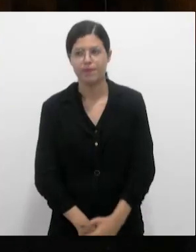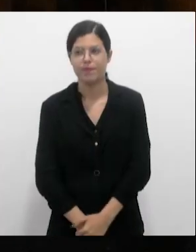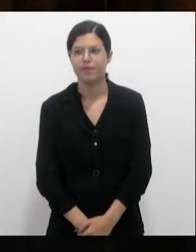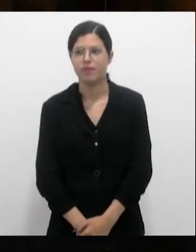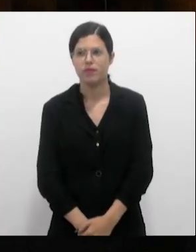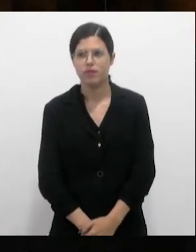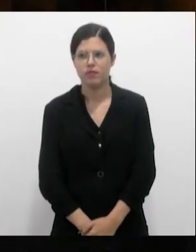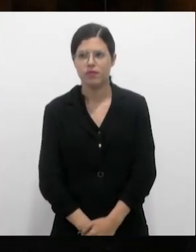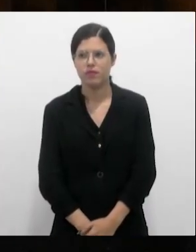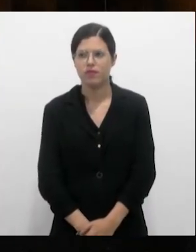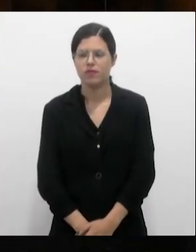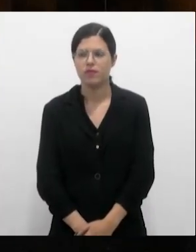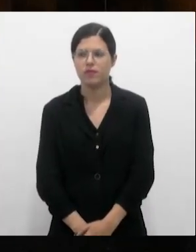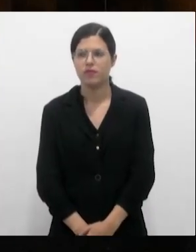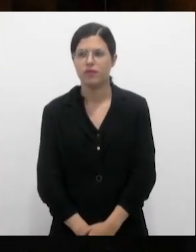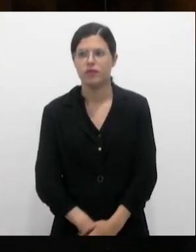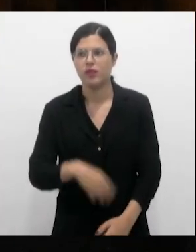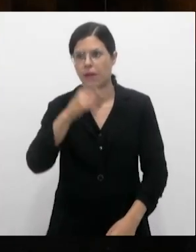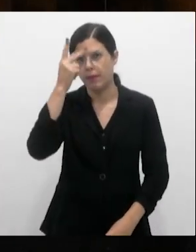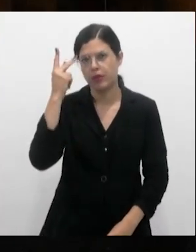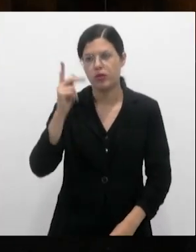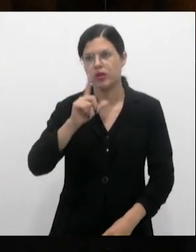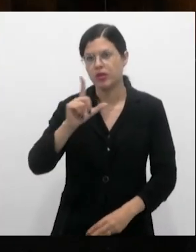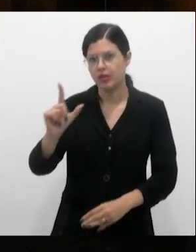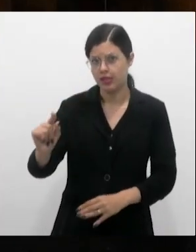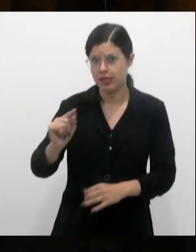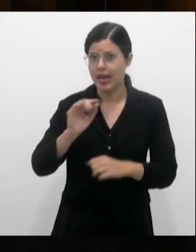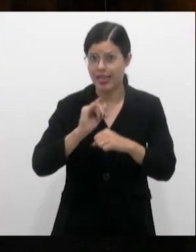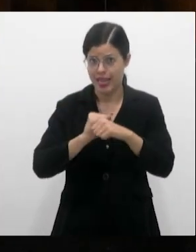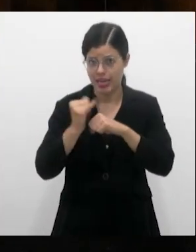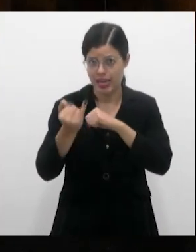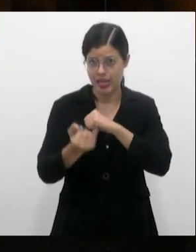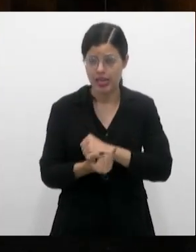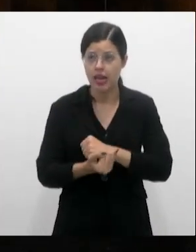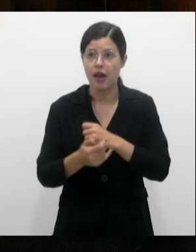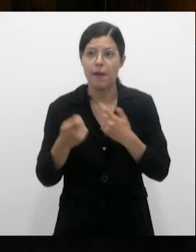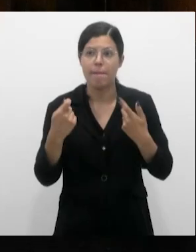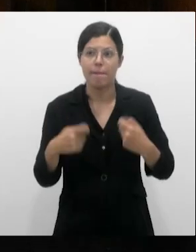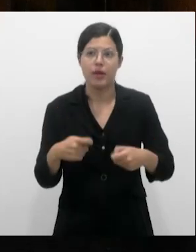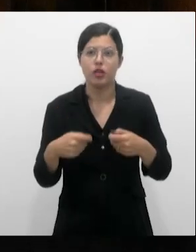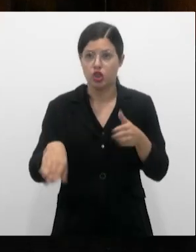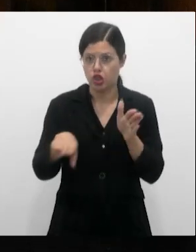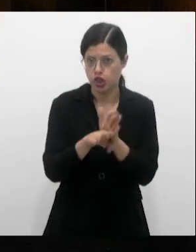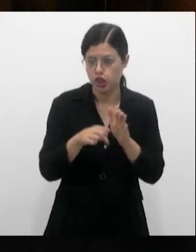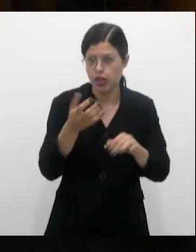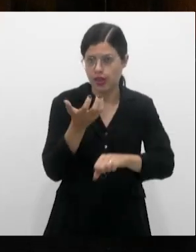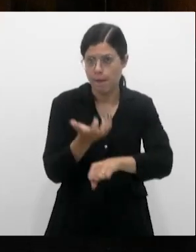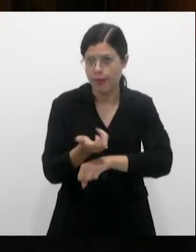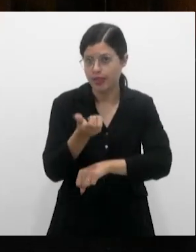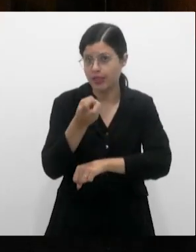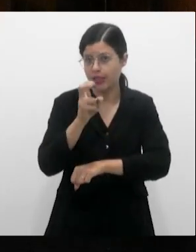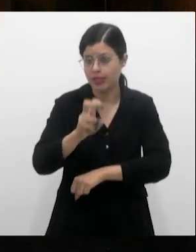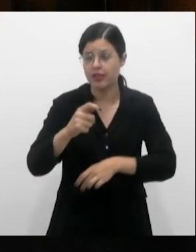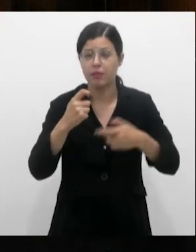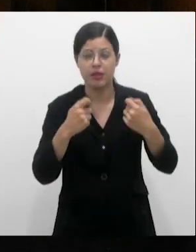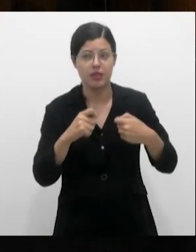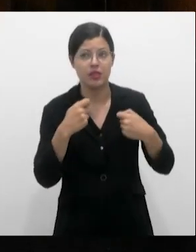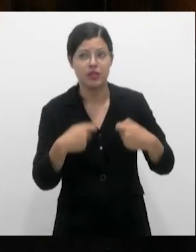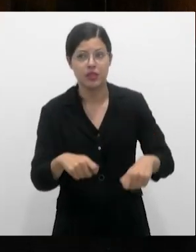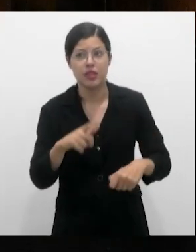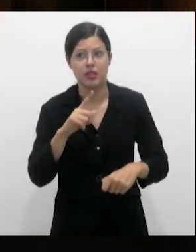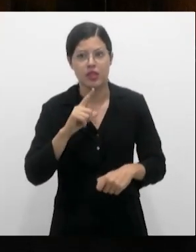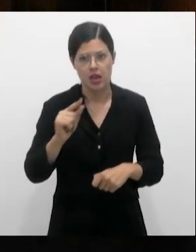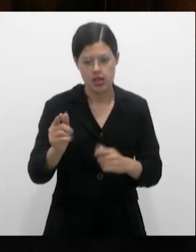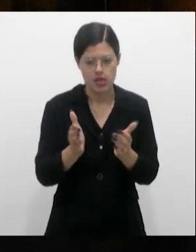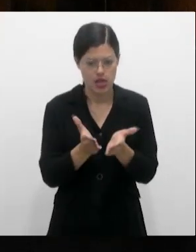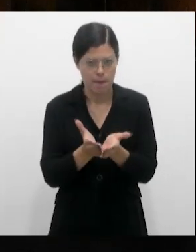Onde a pessoa sai da Ilha do Governador, chega na Praça 15, tem que sair da barca